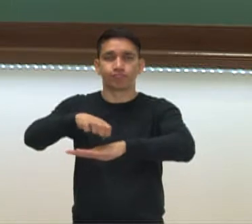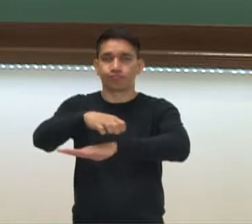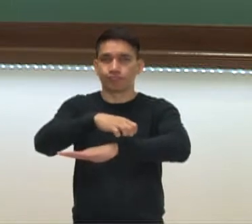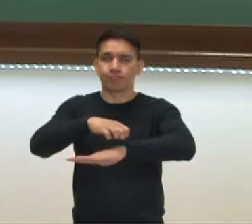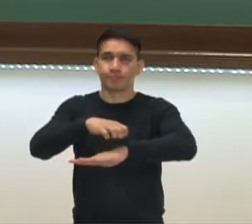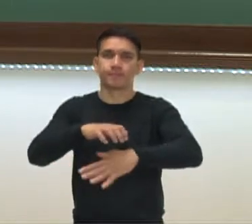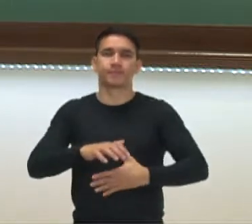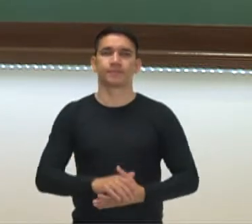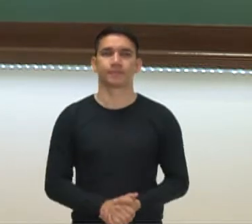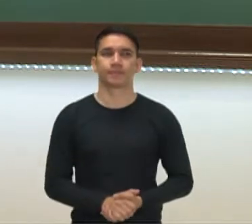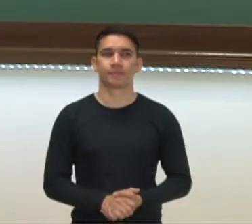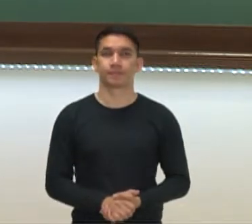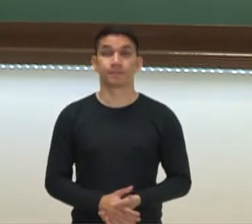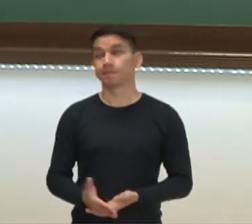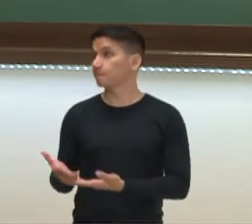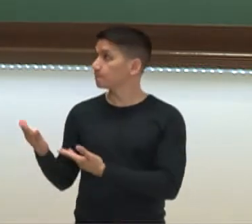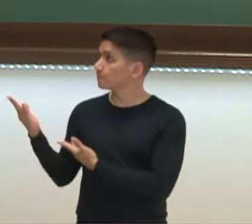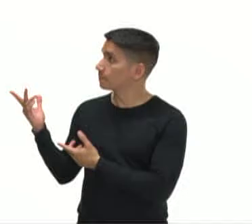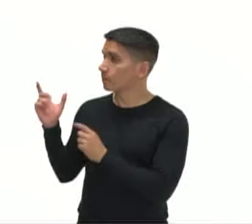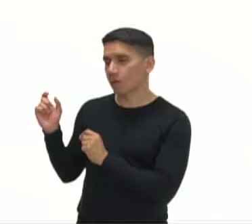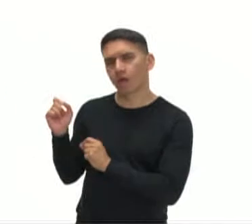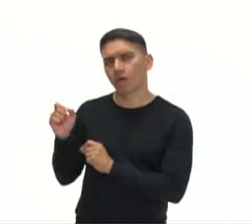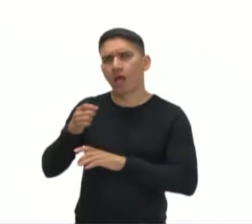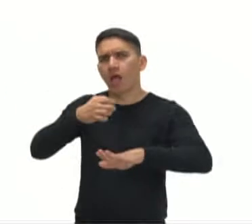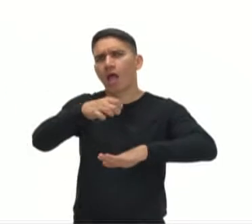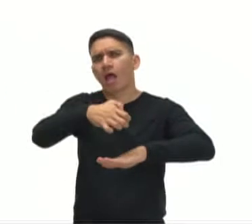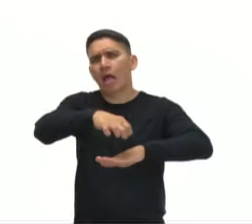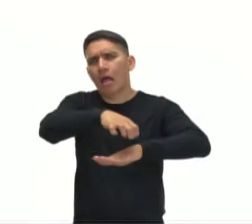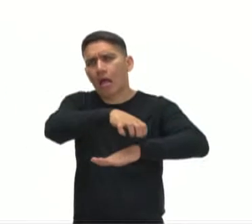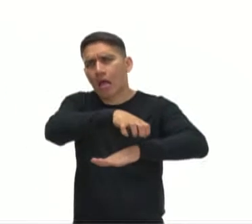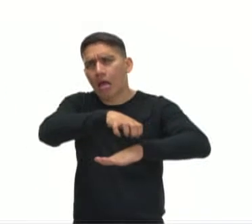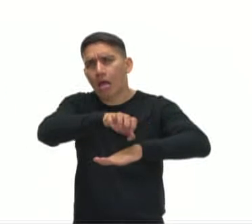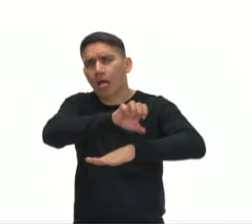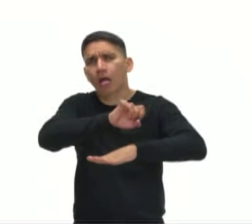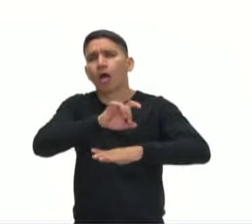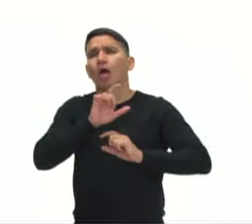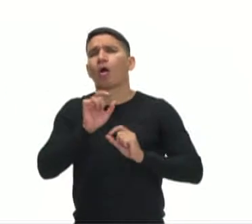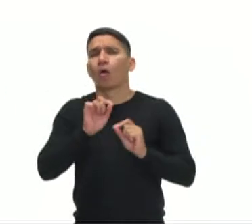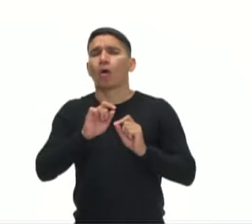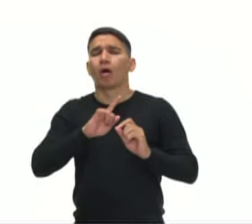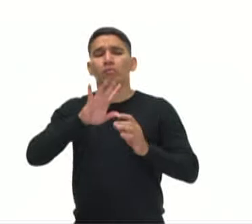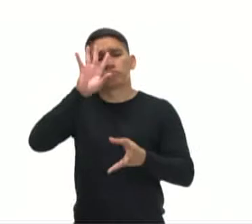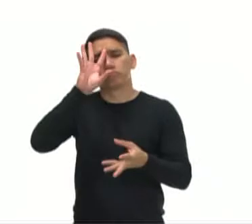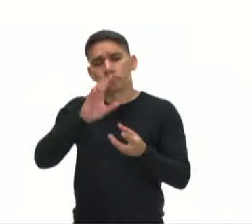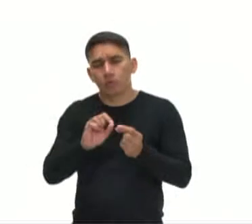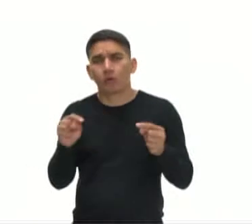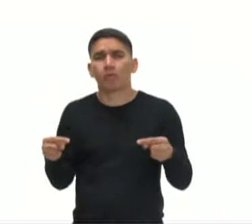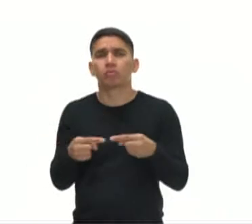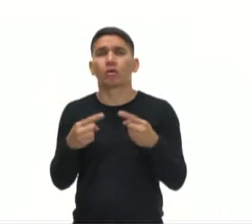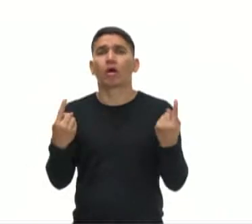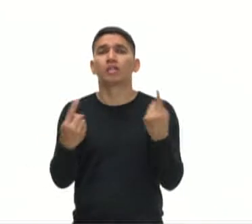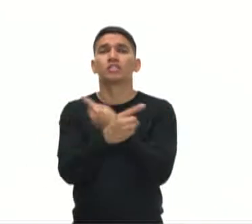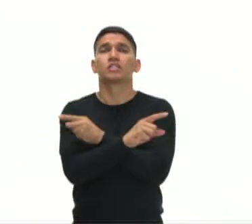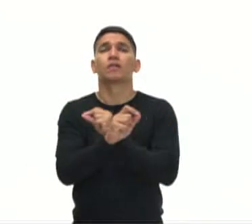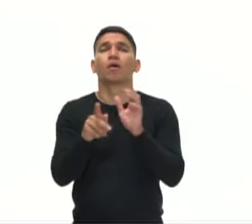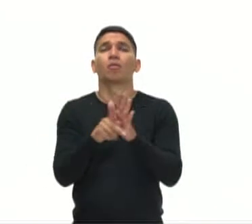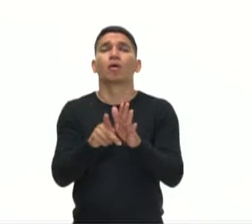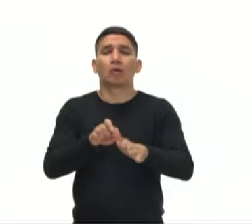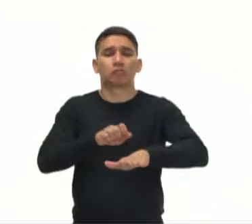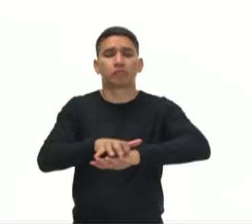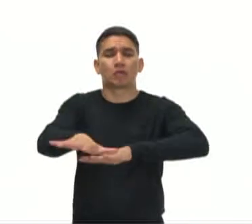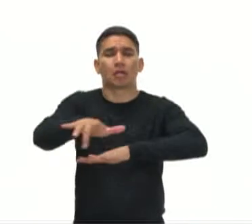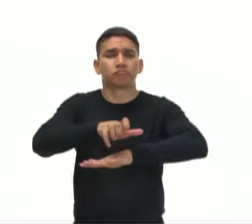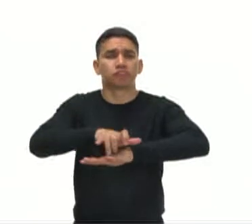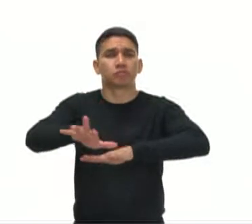elétrica. Então, olha só, resistência elétrica, ela é interpretada como a oposição da passagem de corrente